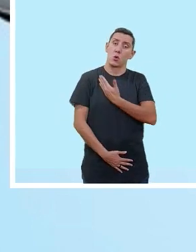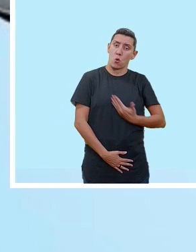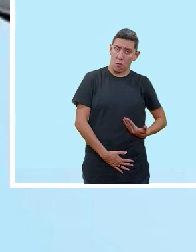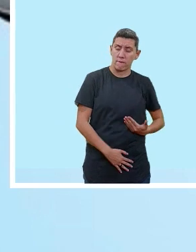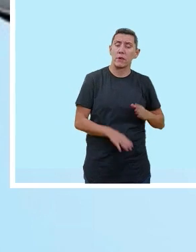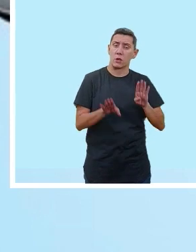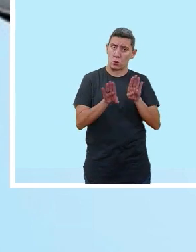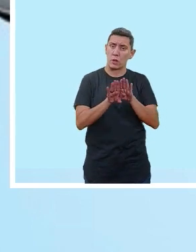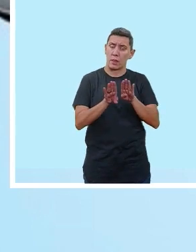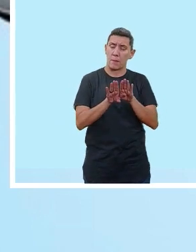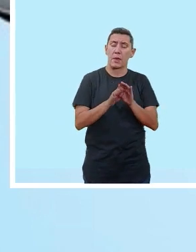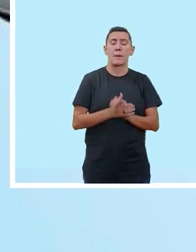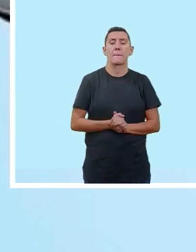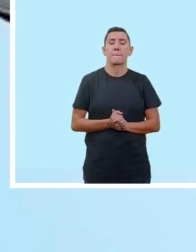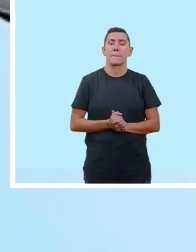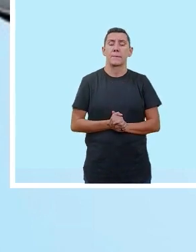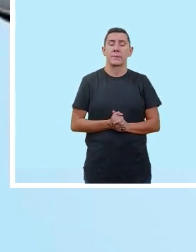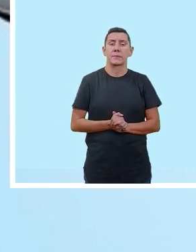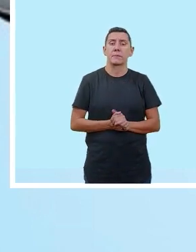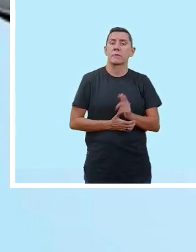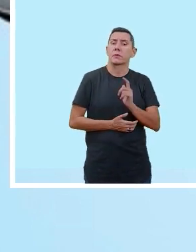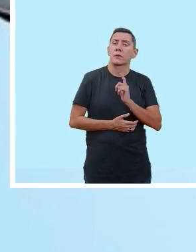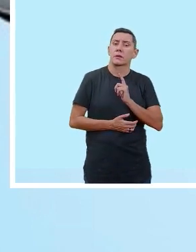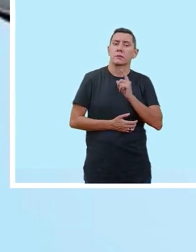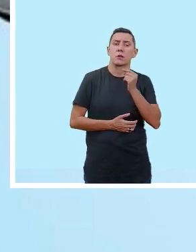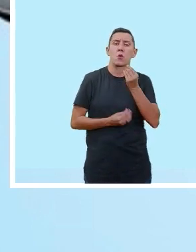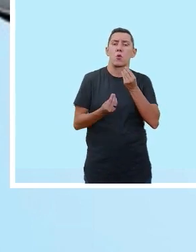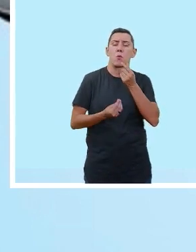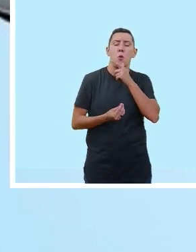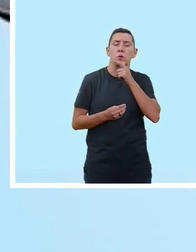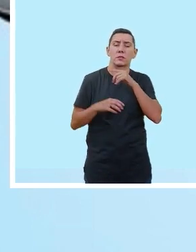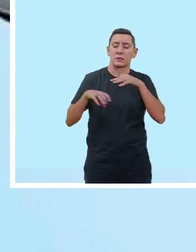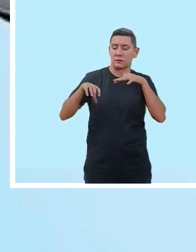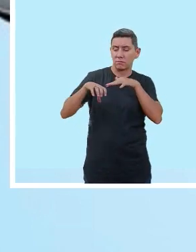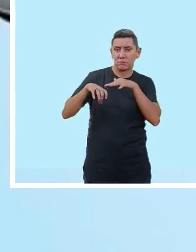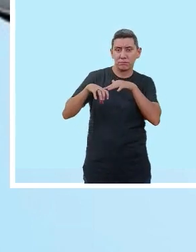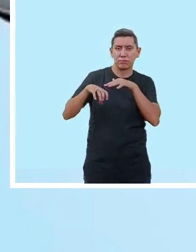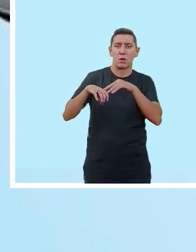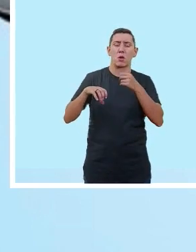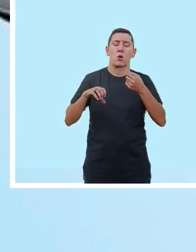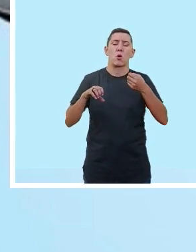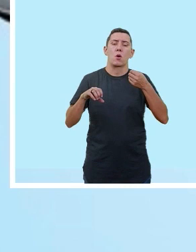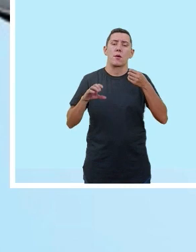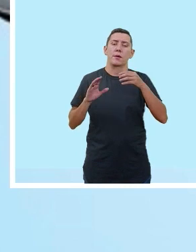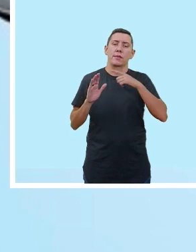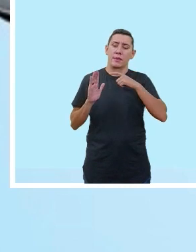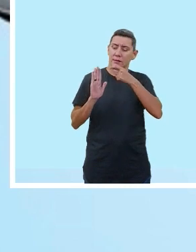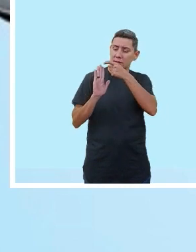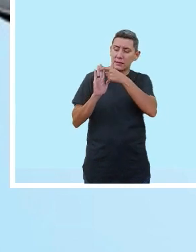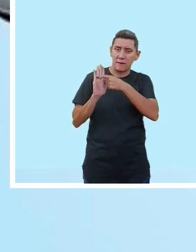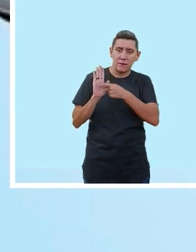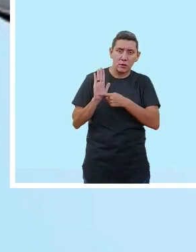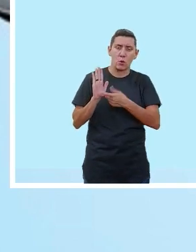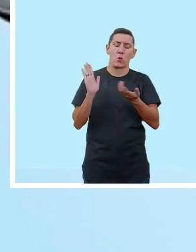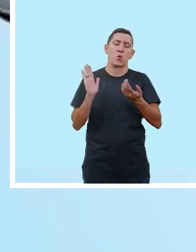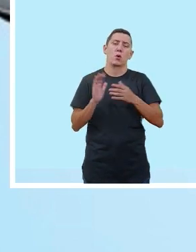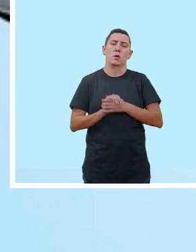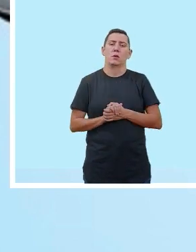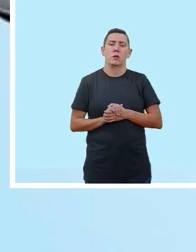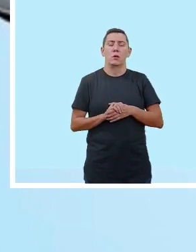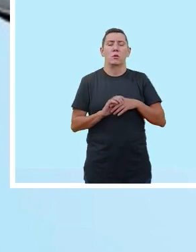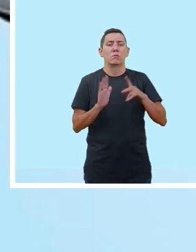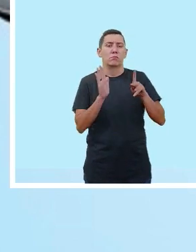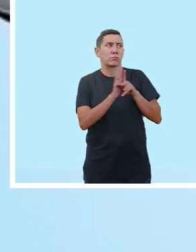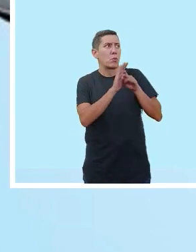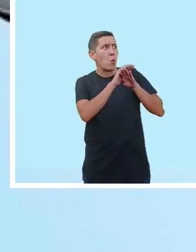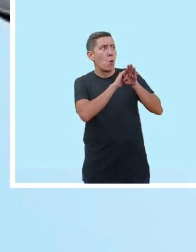vende soluções de armazenamento, servidores, computação e nuvem para